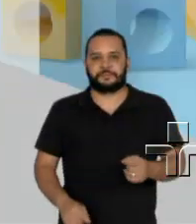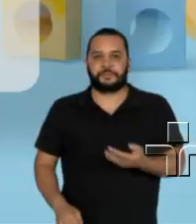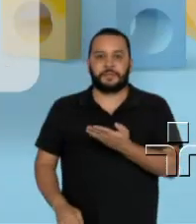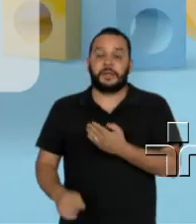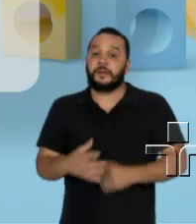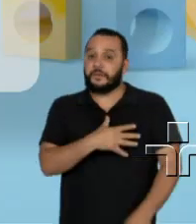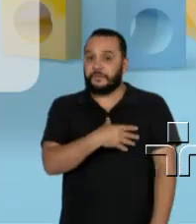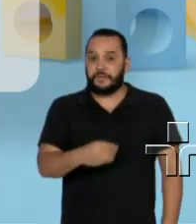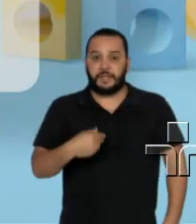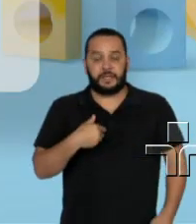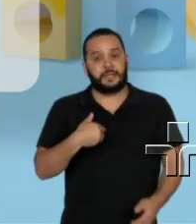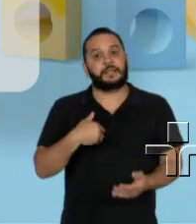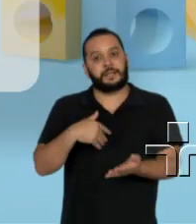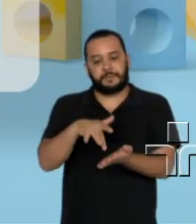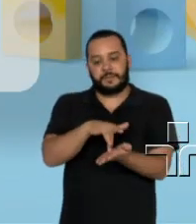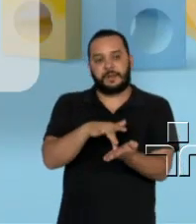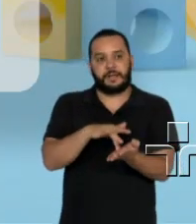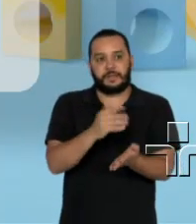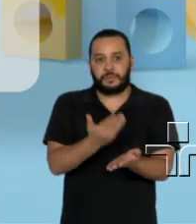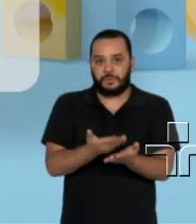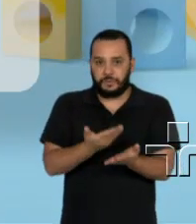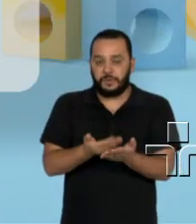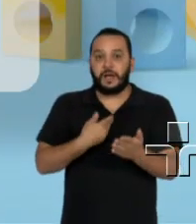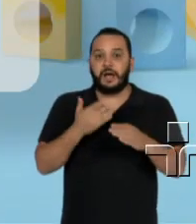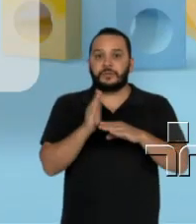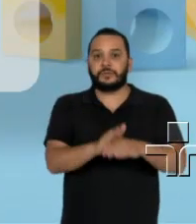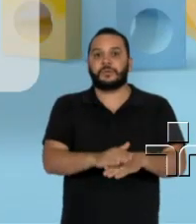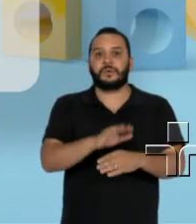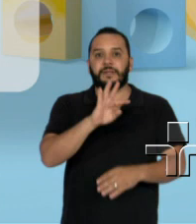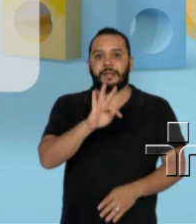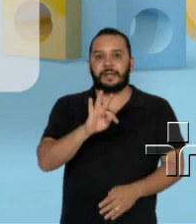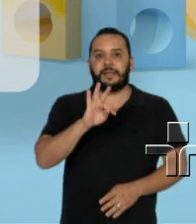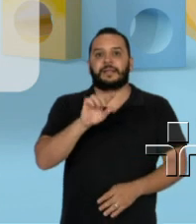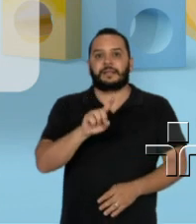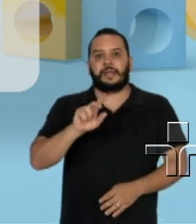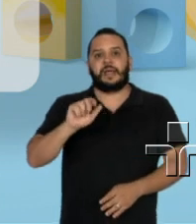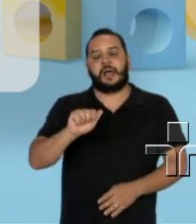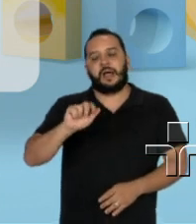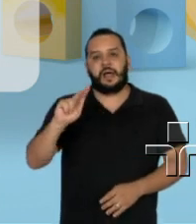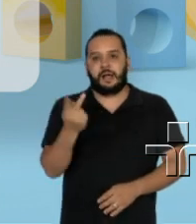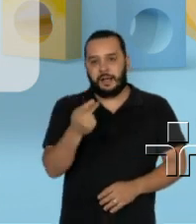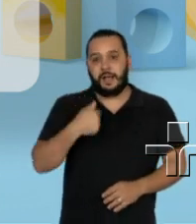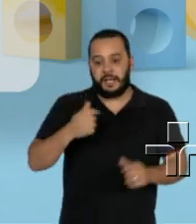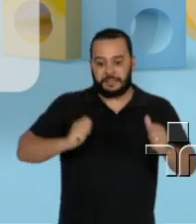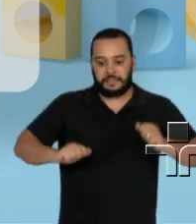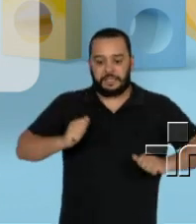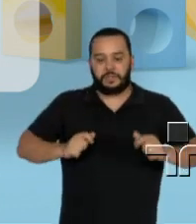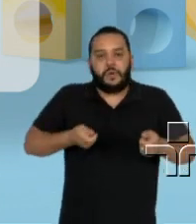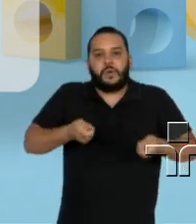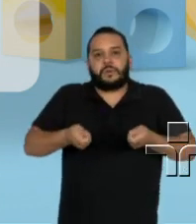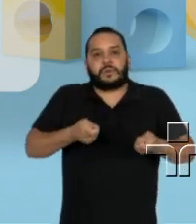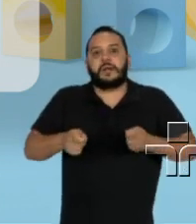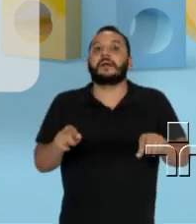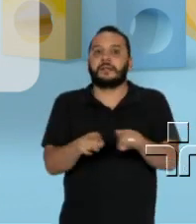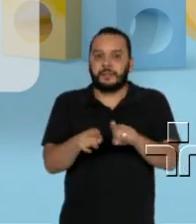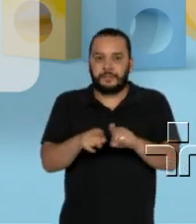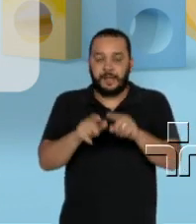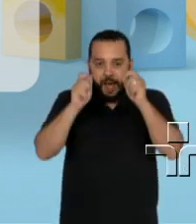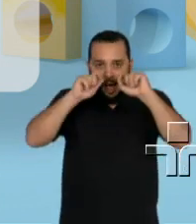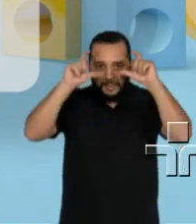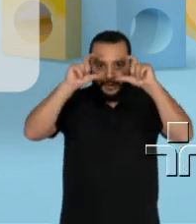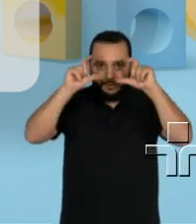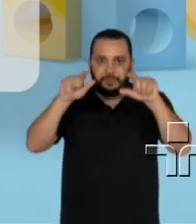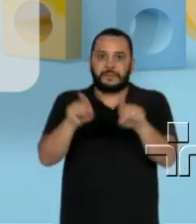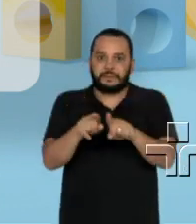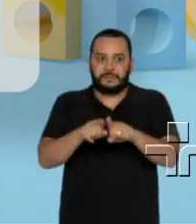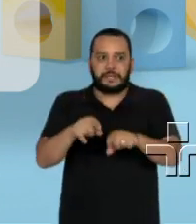filha fez balé e ajudou muito no td h ela aprendeu a controlar a ansiedade a ter mais atenção e